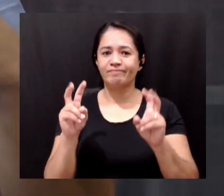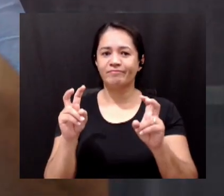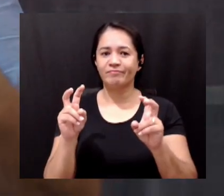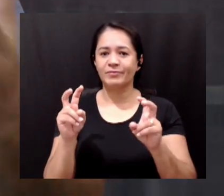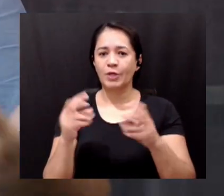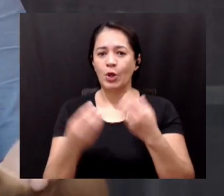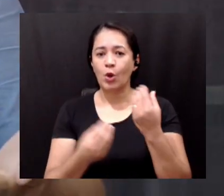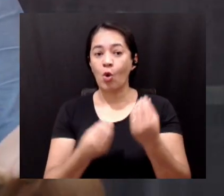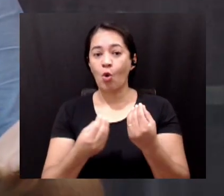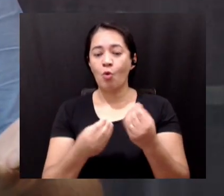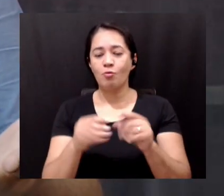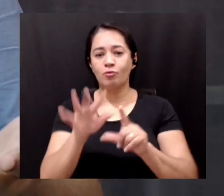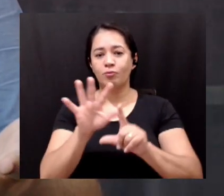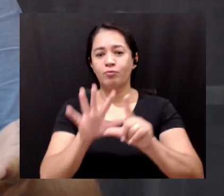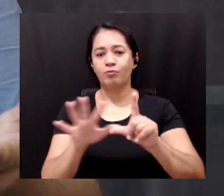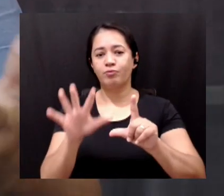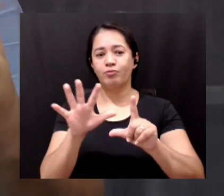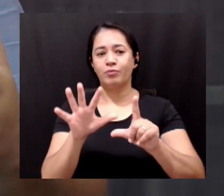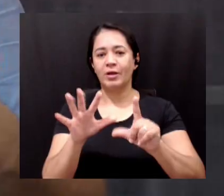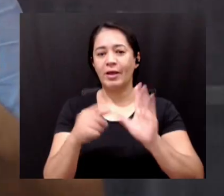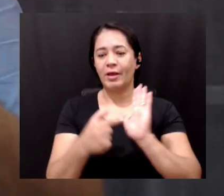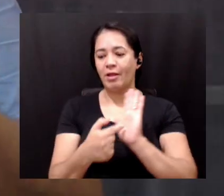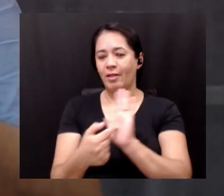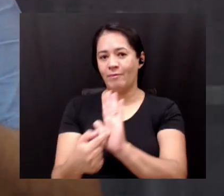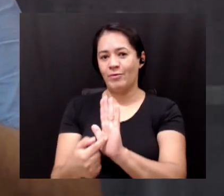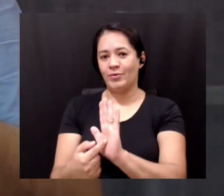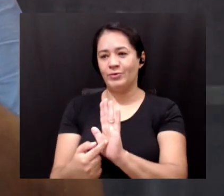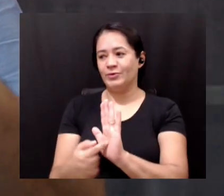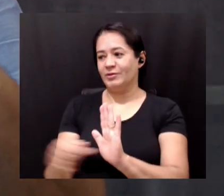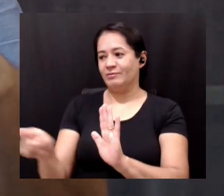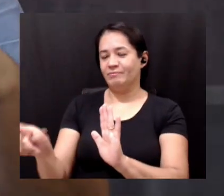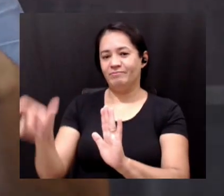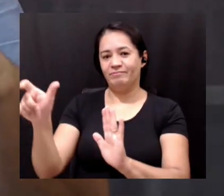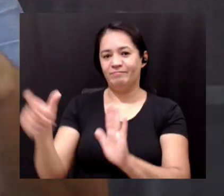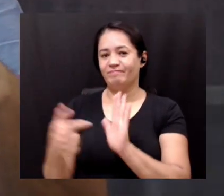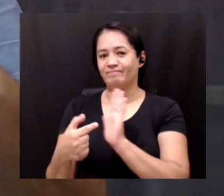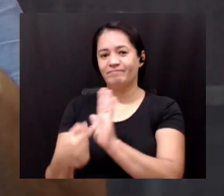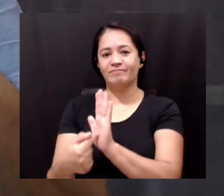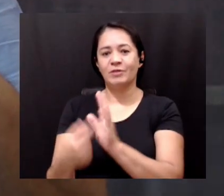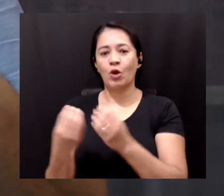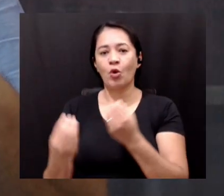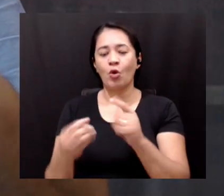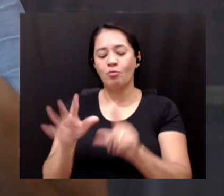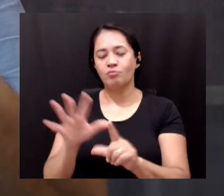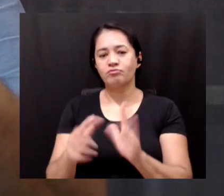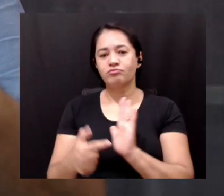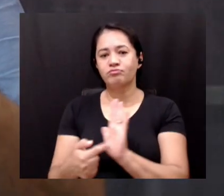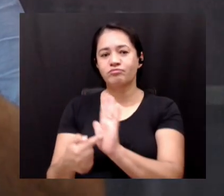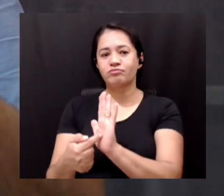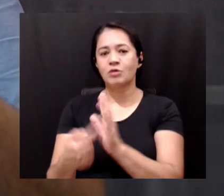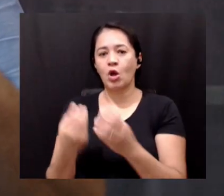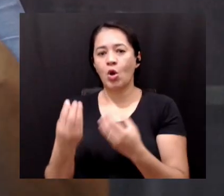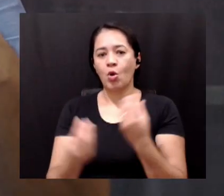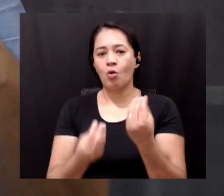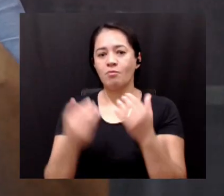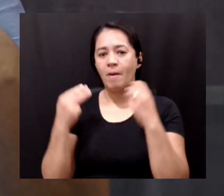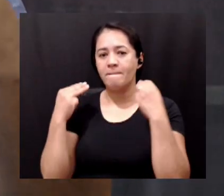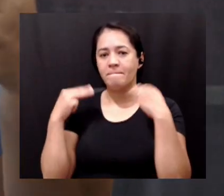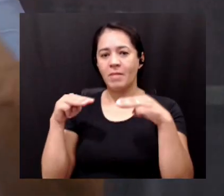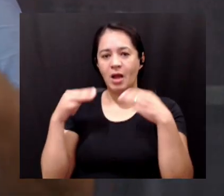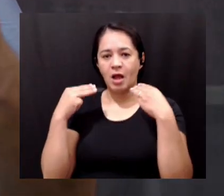plataforma ela se apresenta para a pessoa, né? Então, como a gente estava falando, tem essas questões de como a